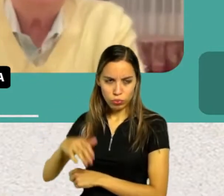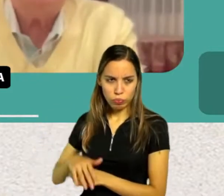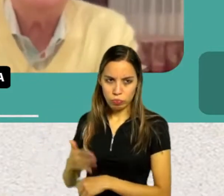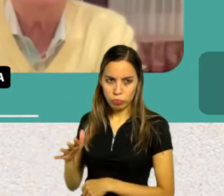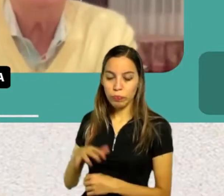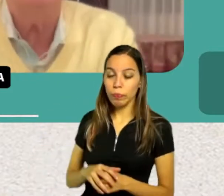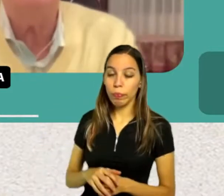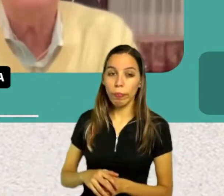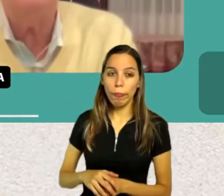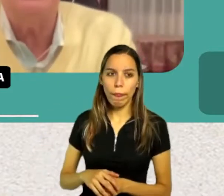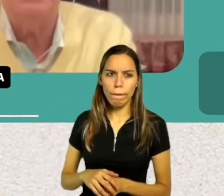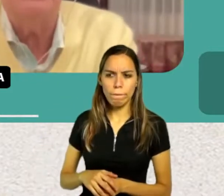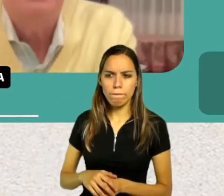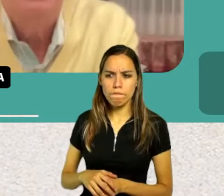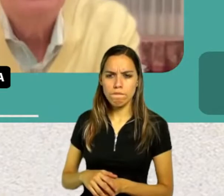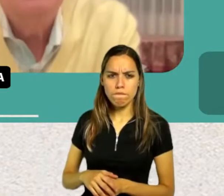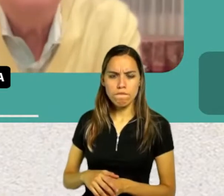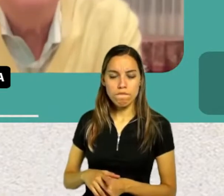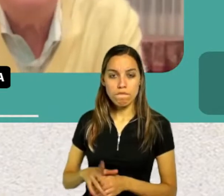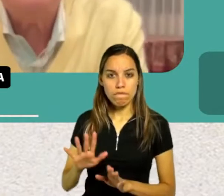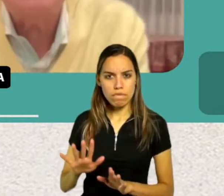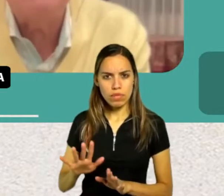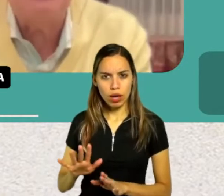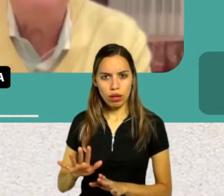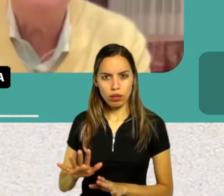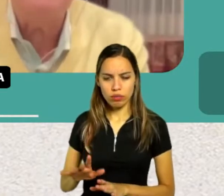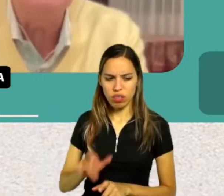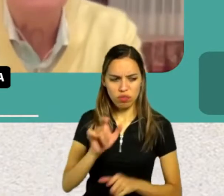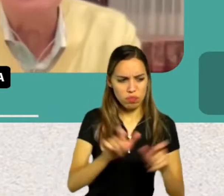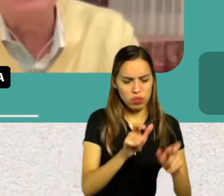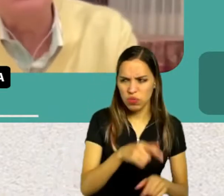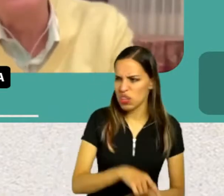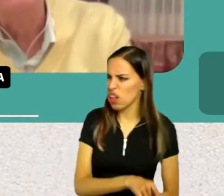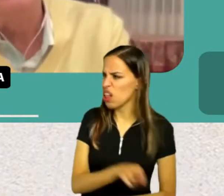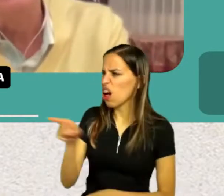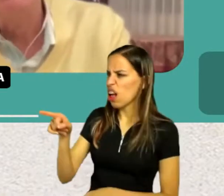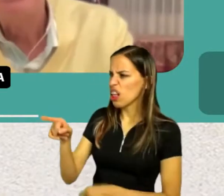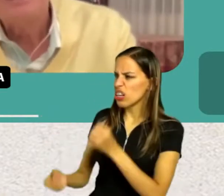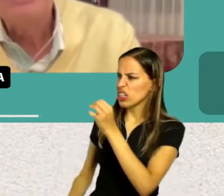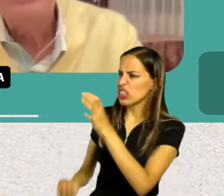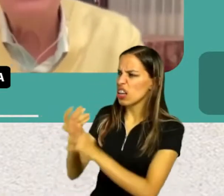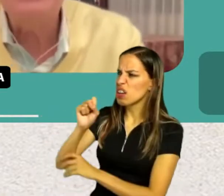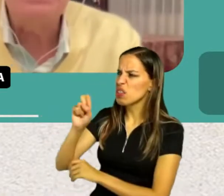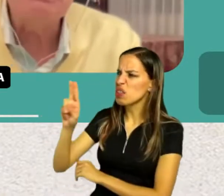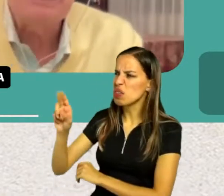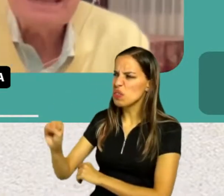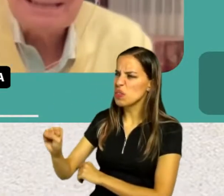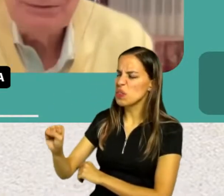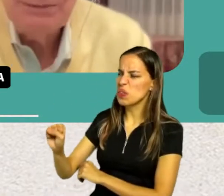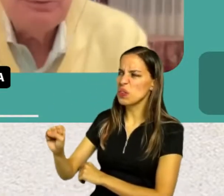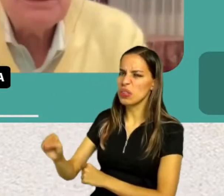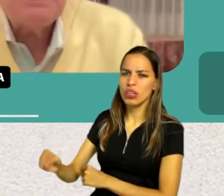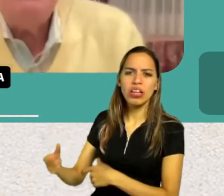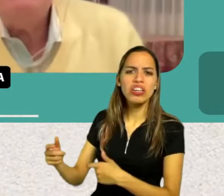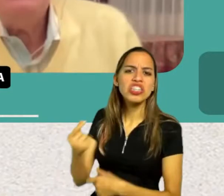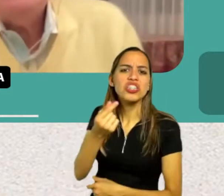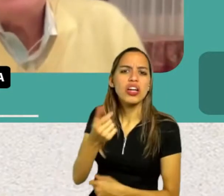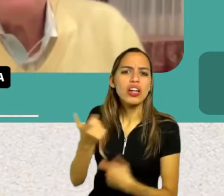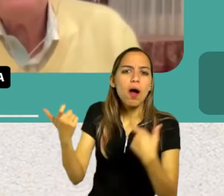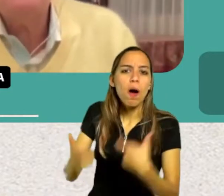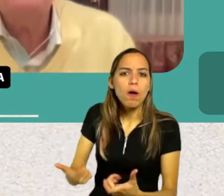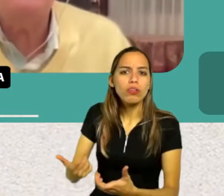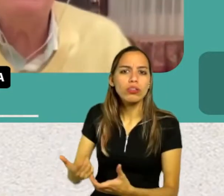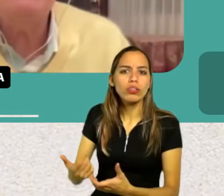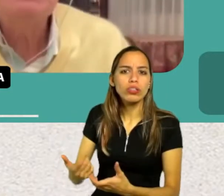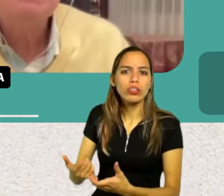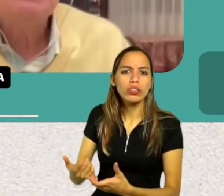mas não disseram de onde vinha o dinheiro. Não disseram, porque não tinha dinheiro. O dinheiro apareceu depois para viabilizar